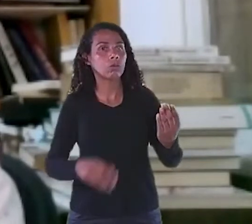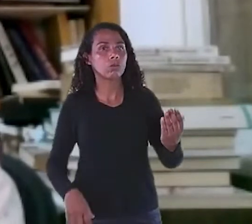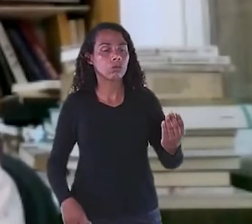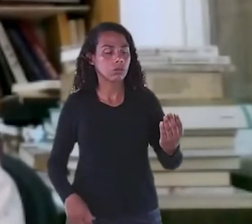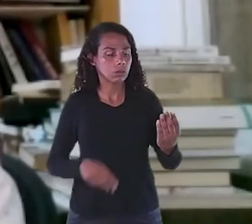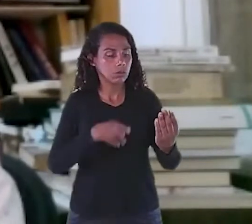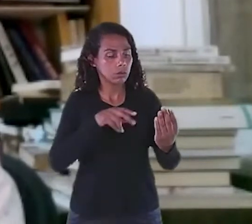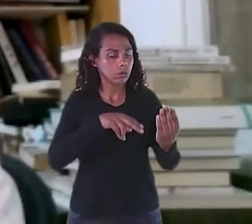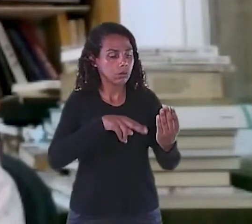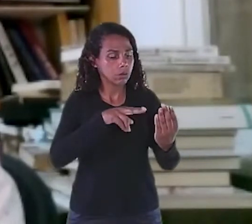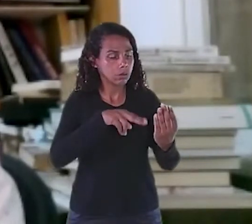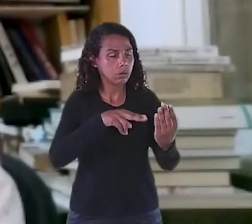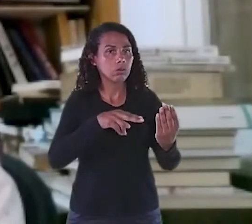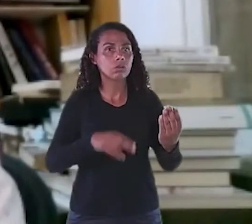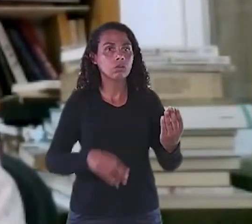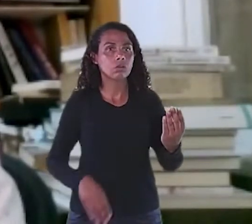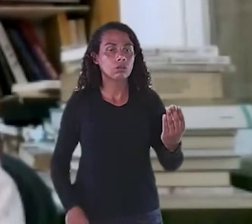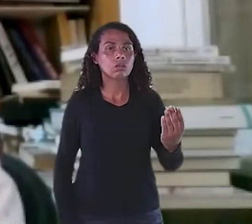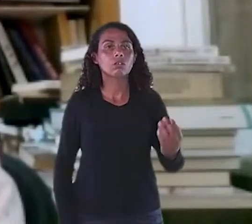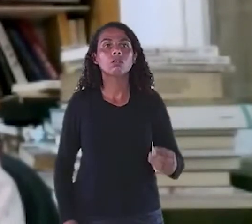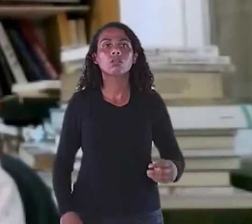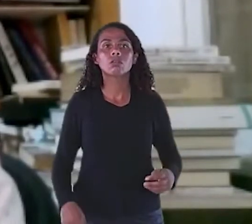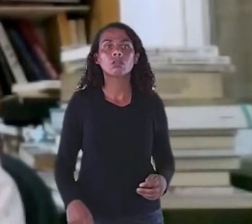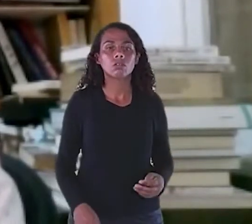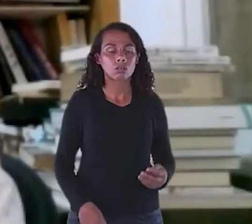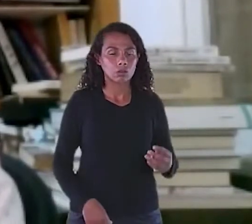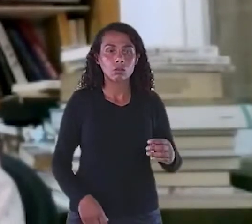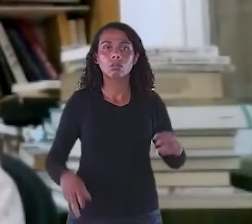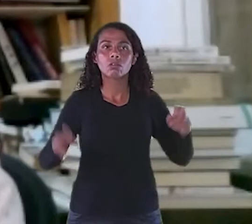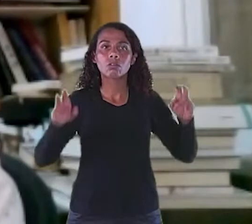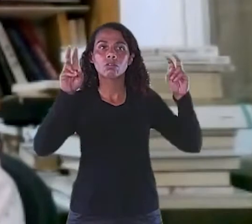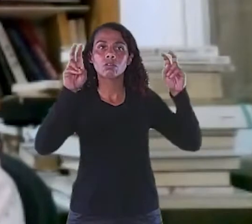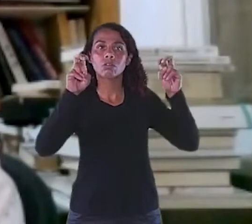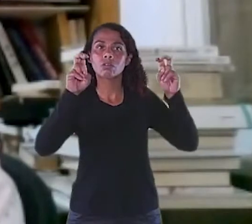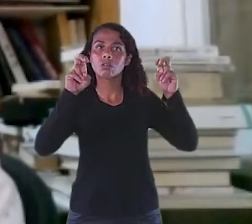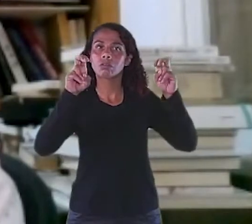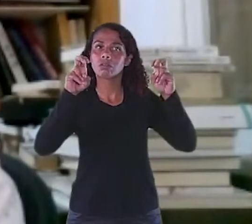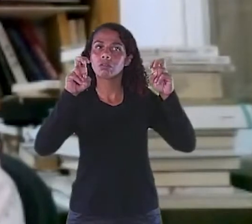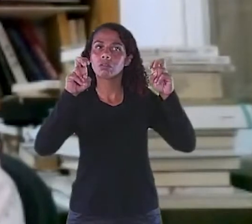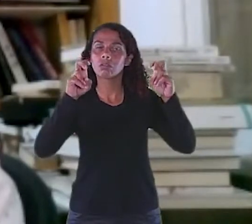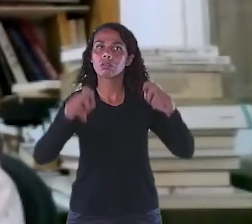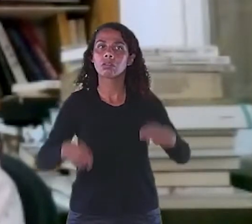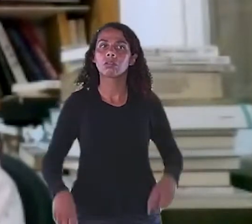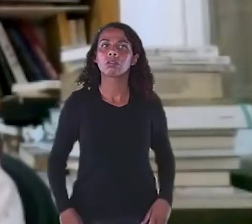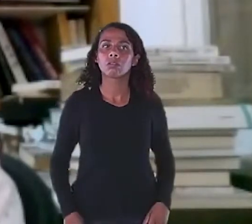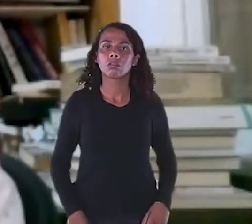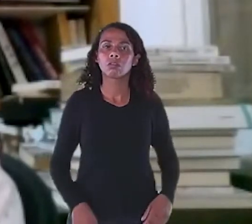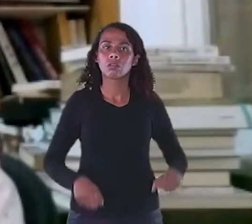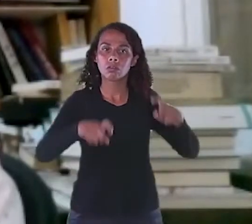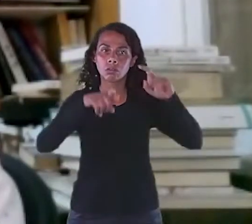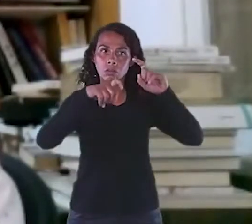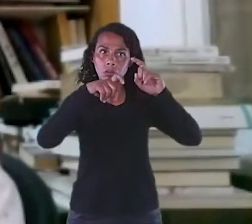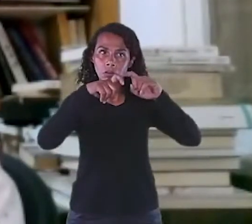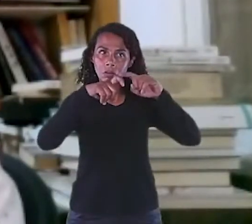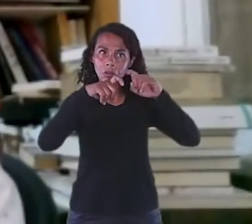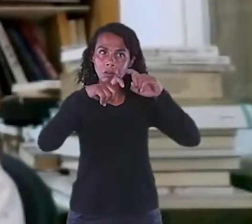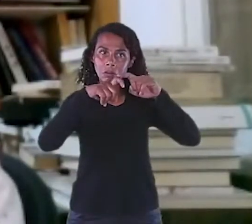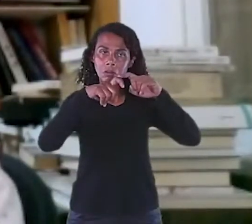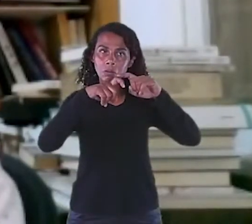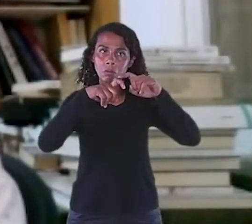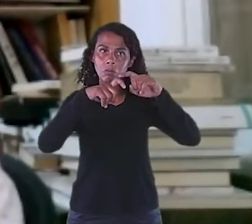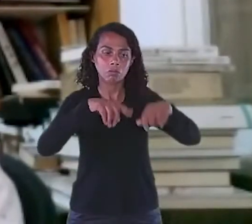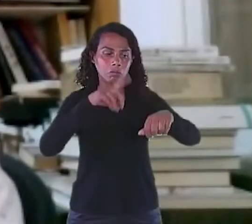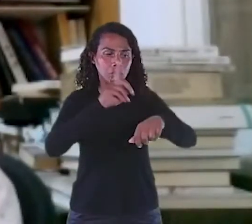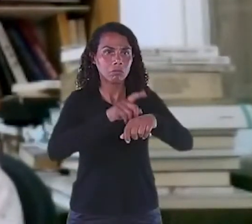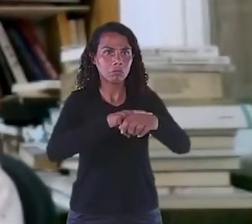Moroso Lima. O livro assim: Idade, Sexo e Tempo. É claro que eu fui na segunda parte, direto,